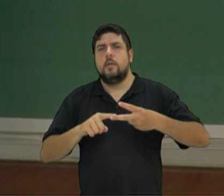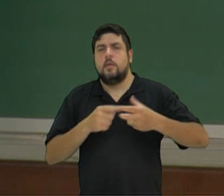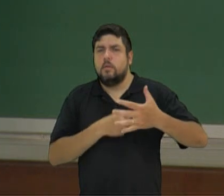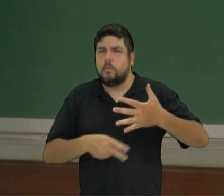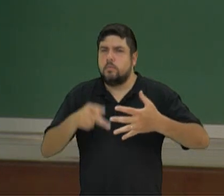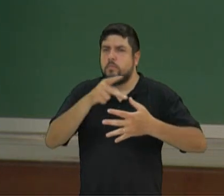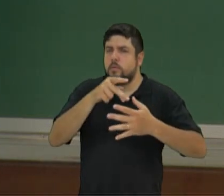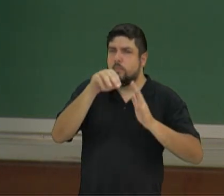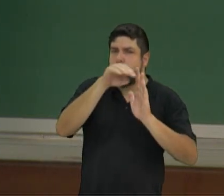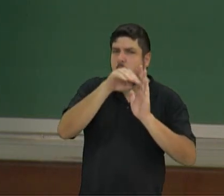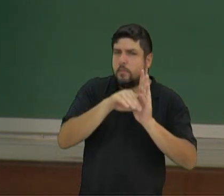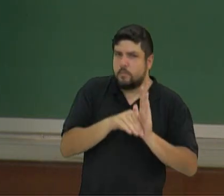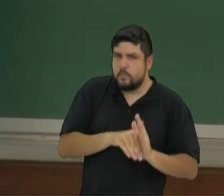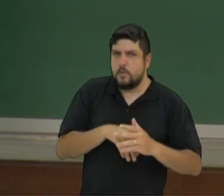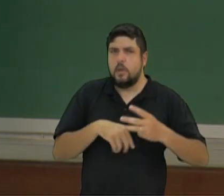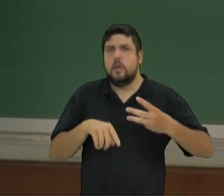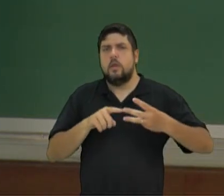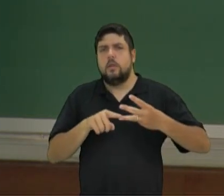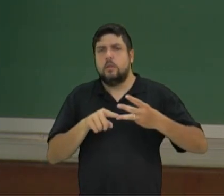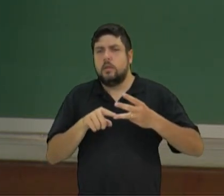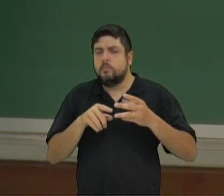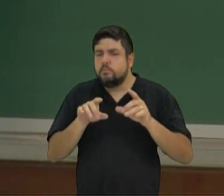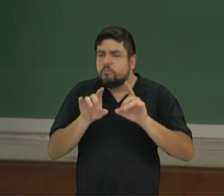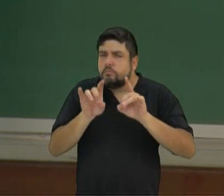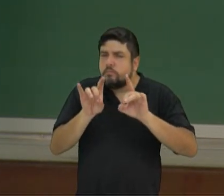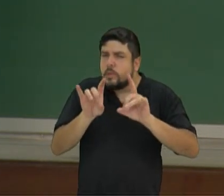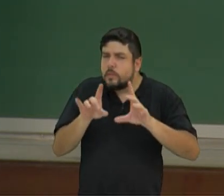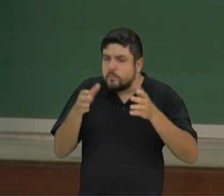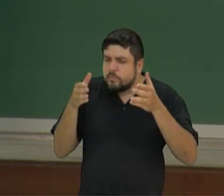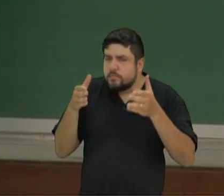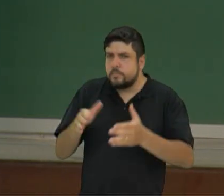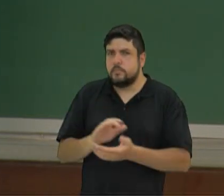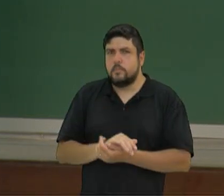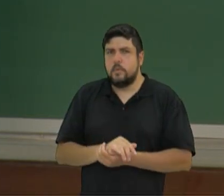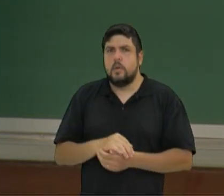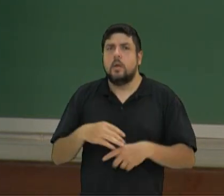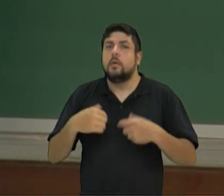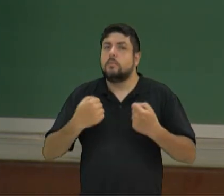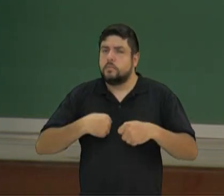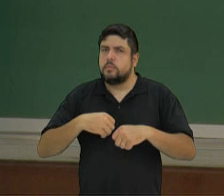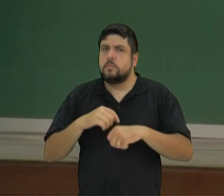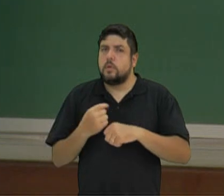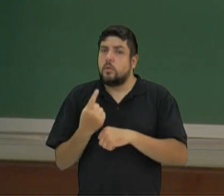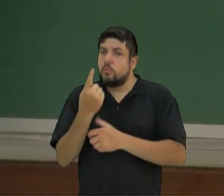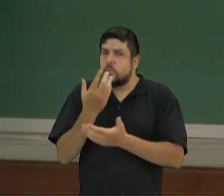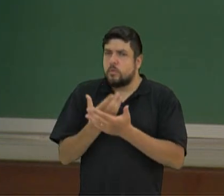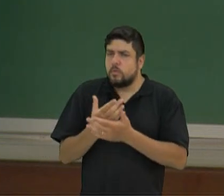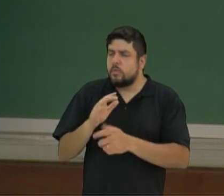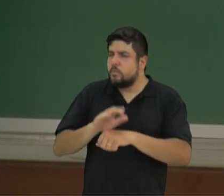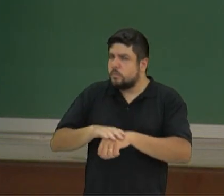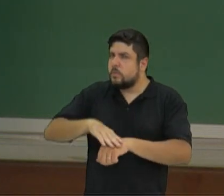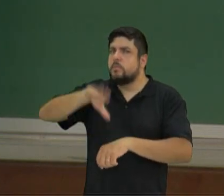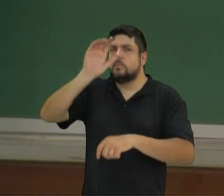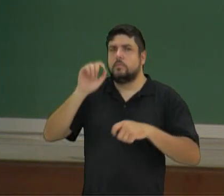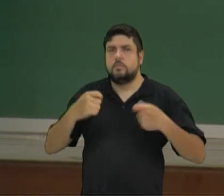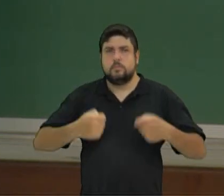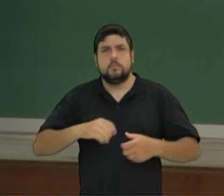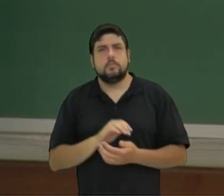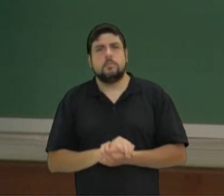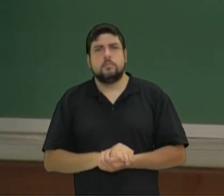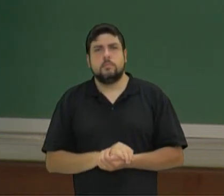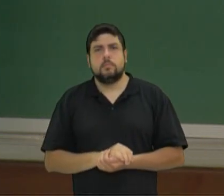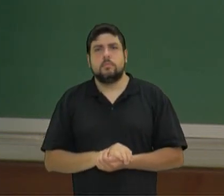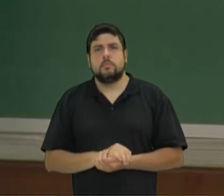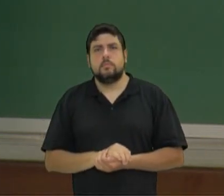propriedades, tem especificidades. Por isso que nós precisamos de mais de uma aula para entender e conhecer melhor.